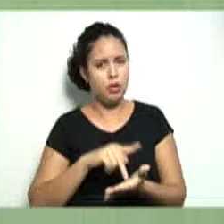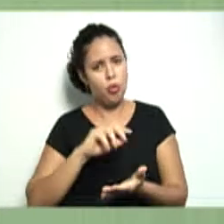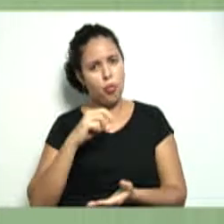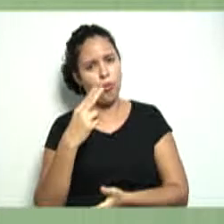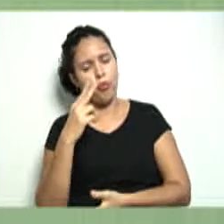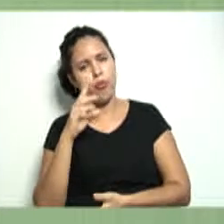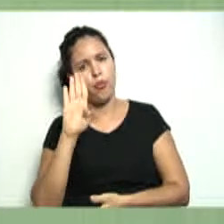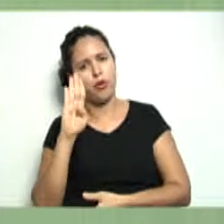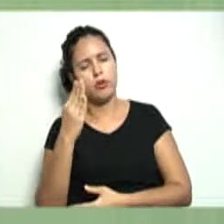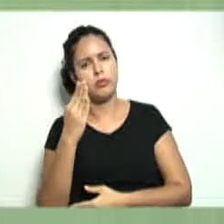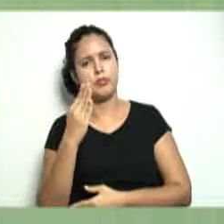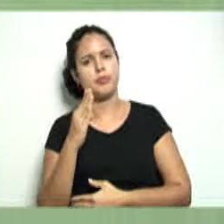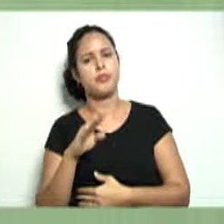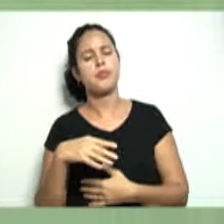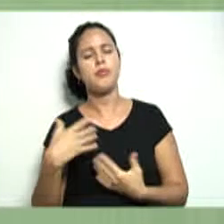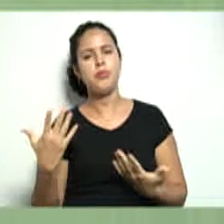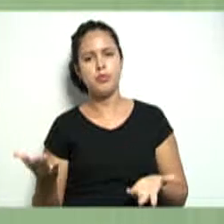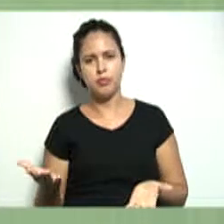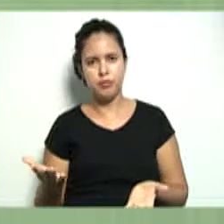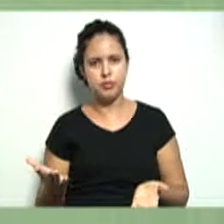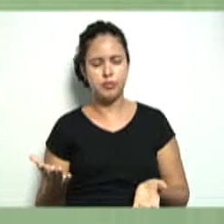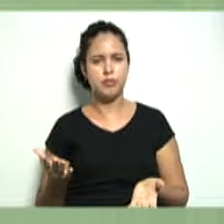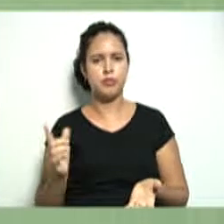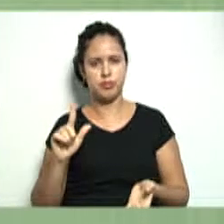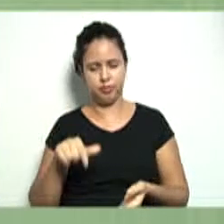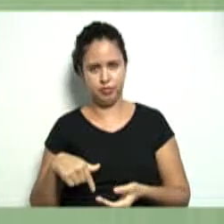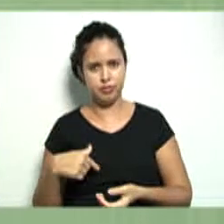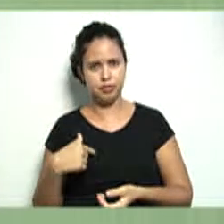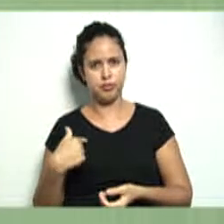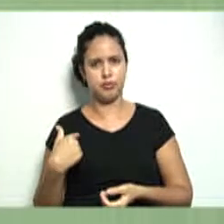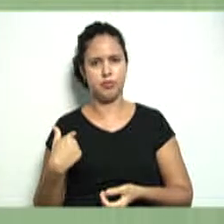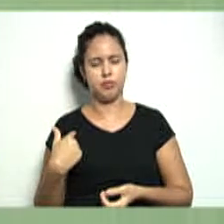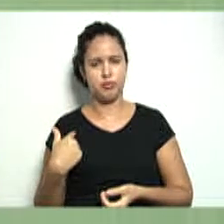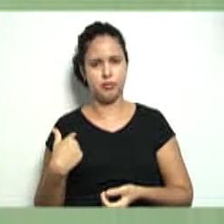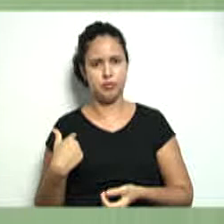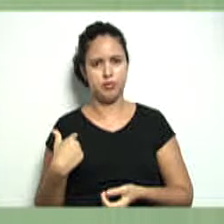Então, professor Eliene, essa aqui, ela é?